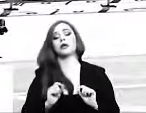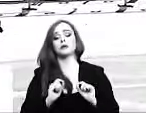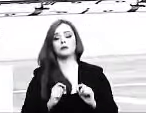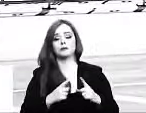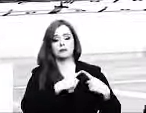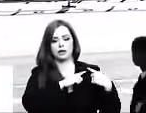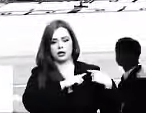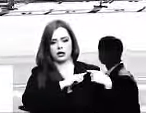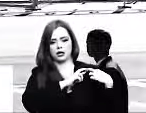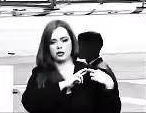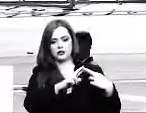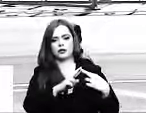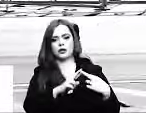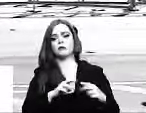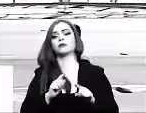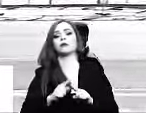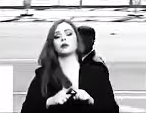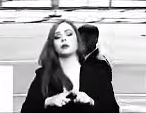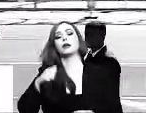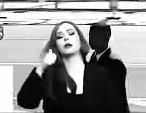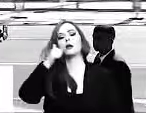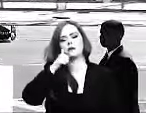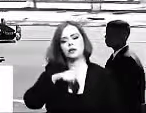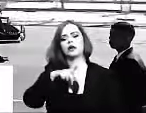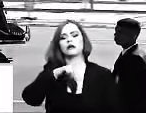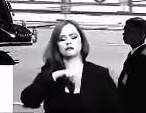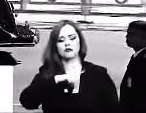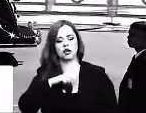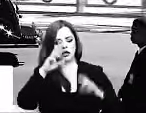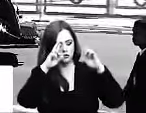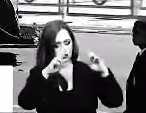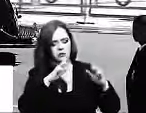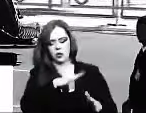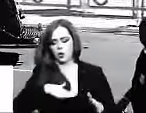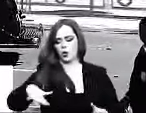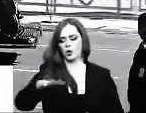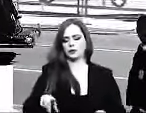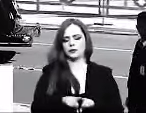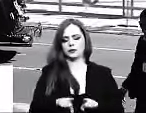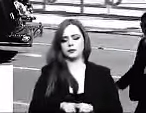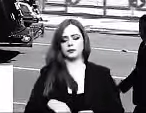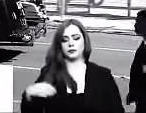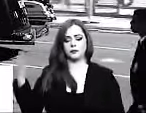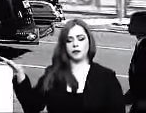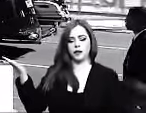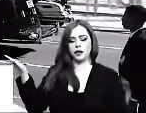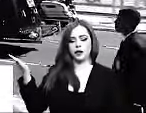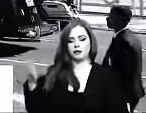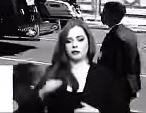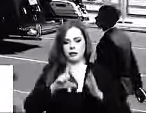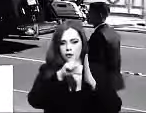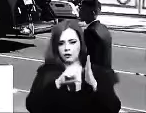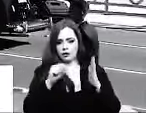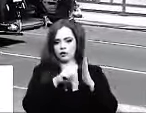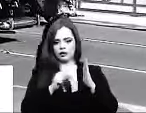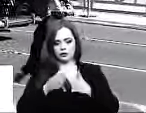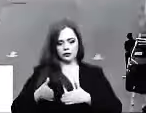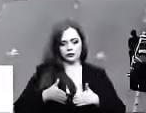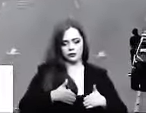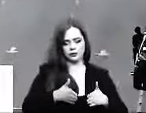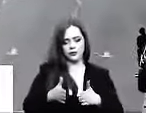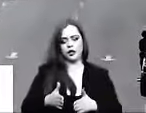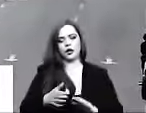de tentar dizer, olha, o que ele falou e tal. Bom, o que ele falou foi errado da maneira como ele falou e a condenação é